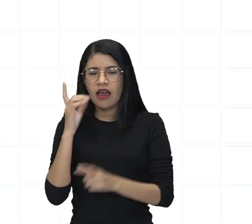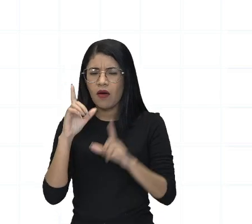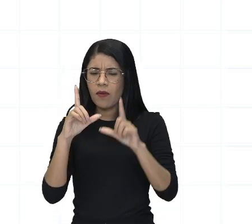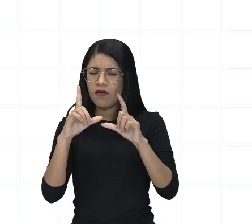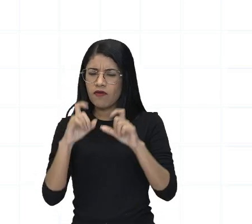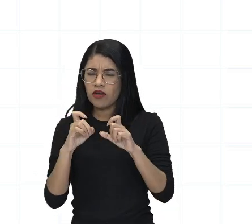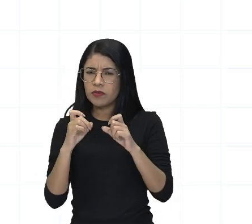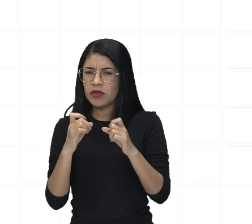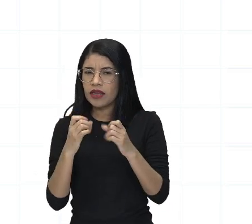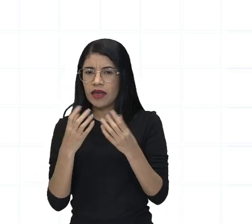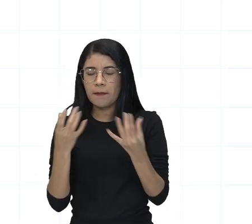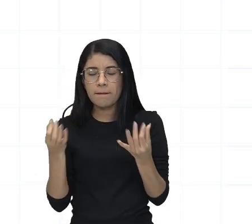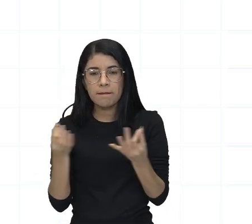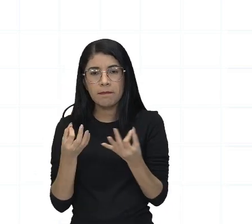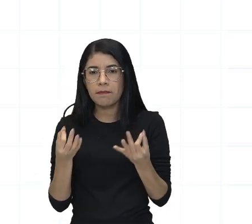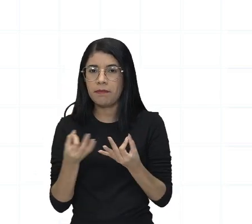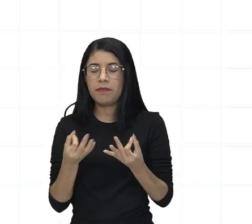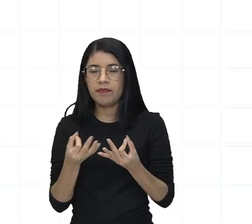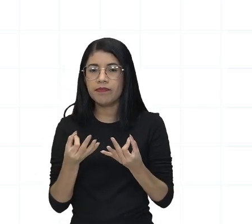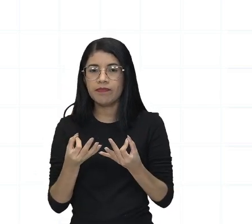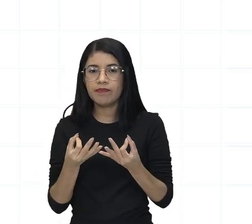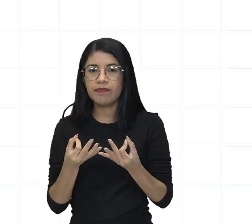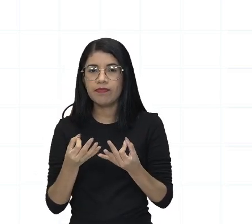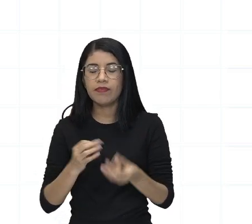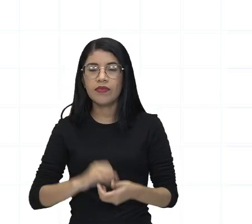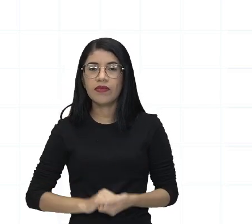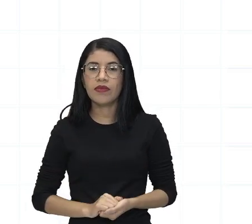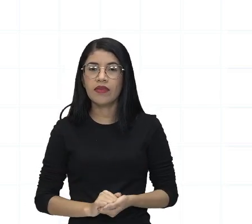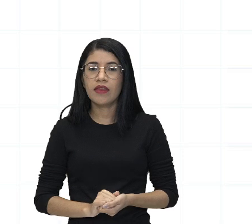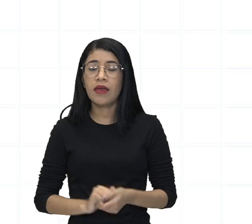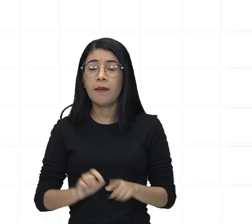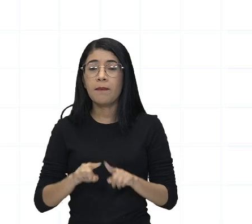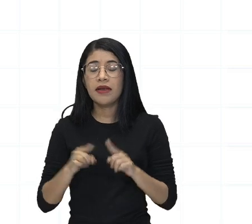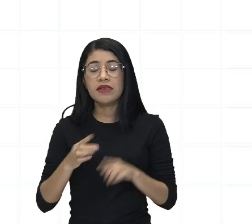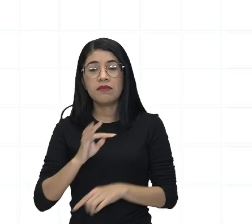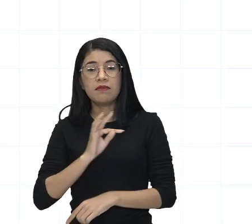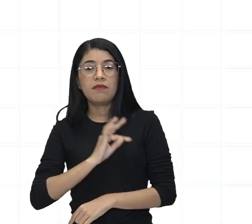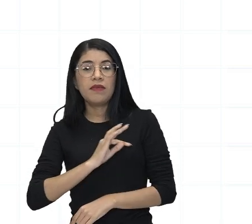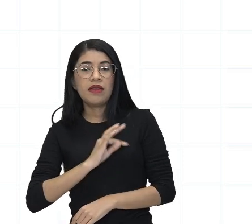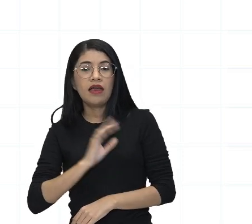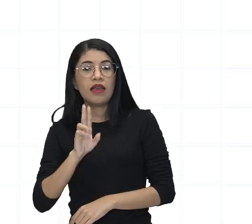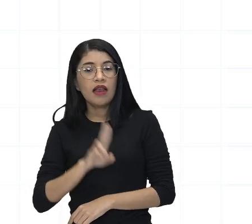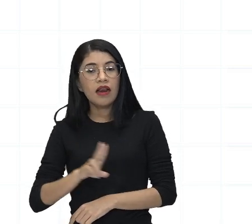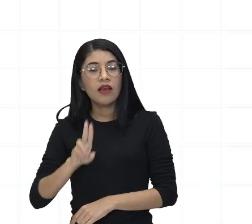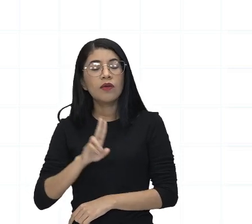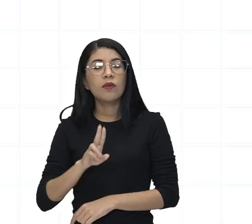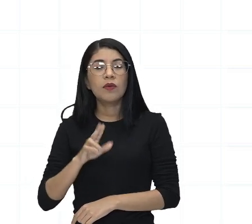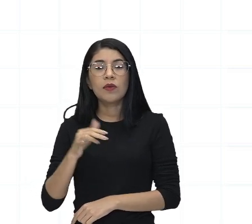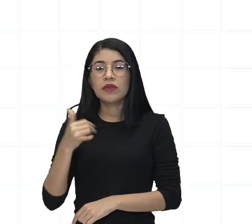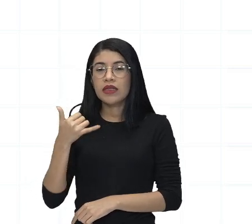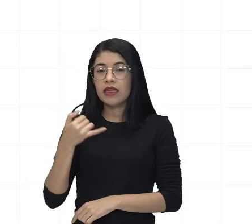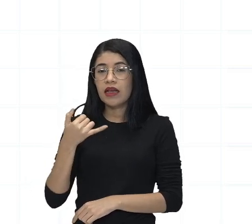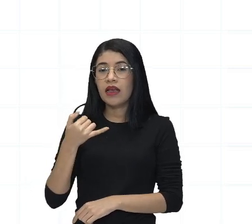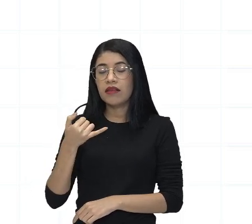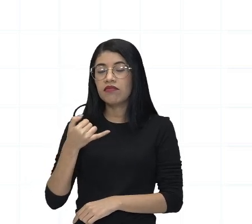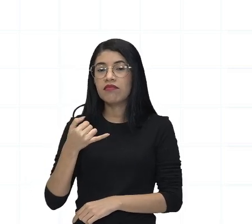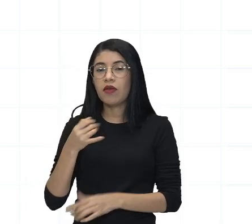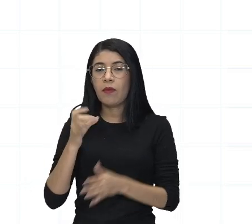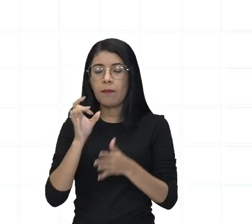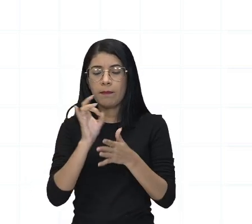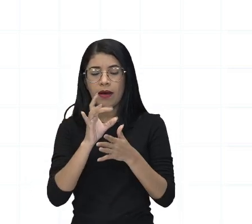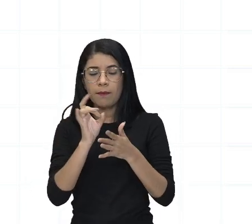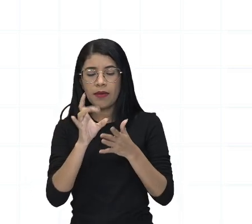tão perfeita que ela é. Então, é uma técnica que ele utiliza, que são